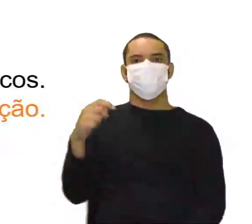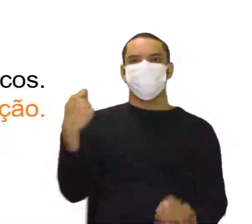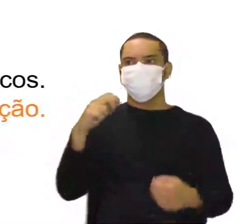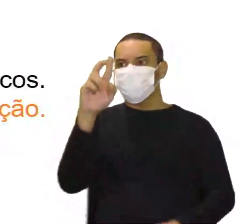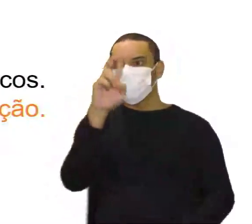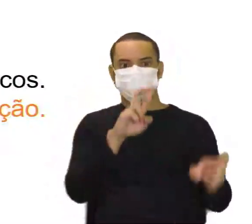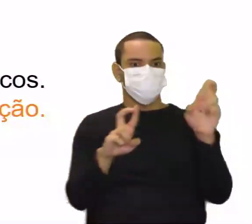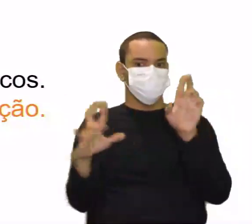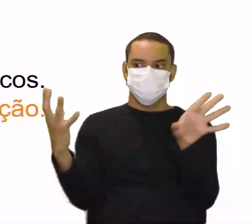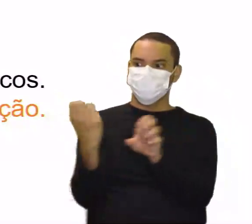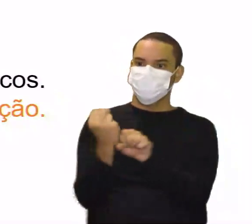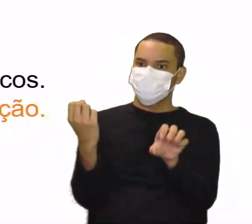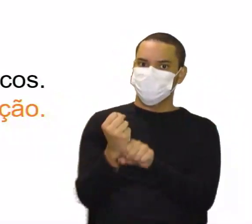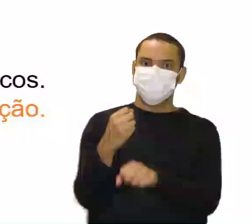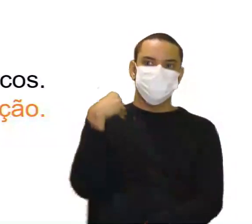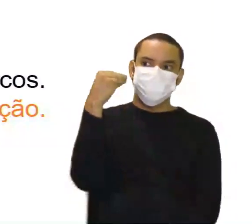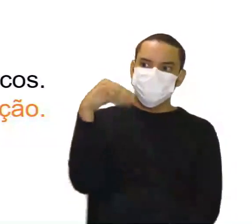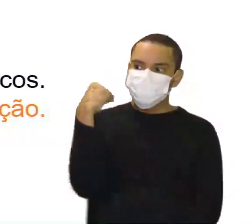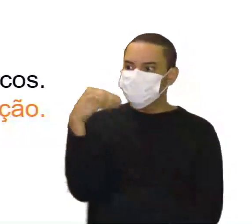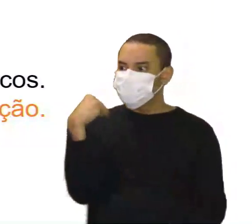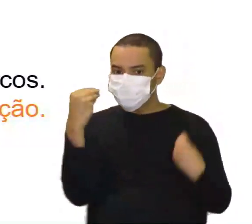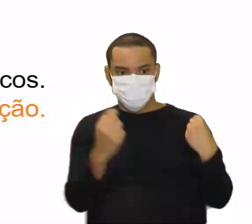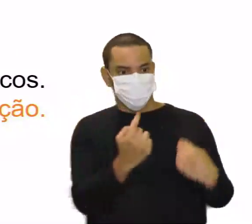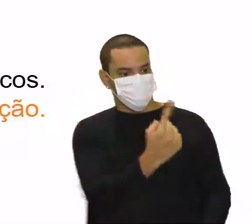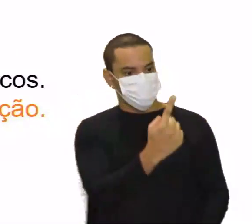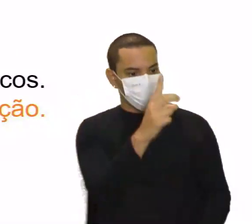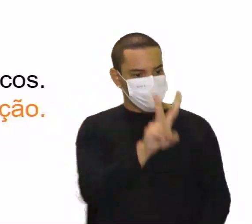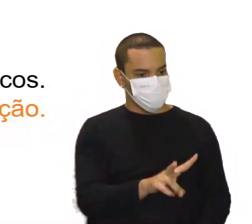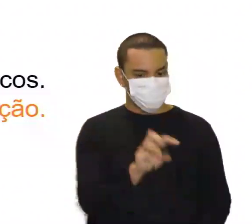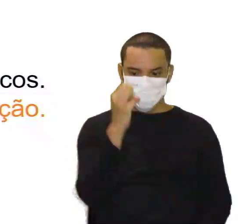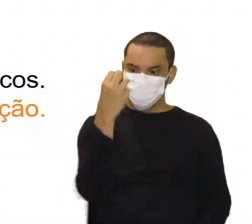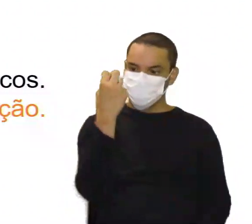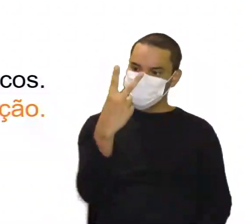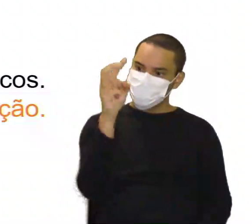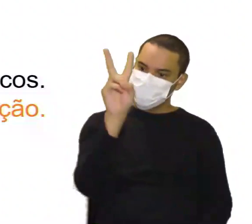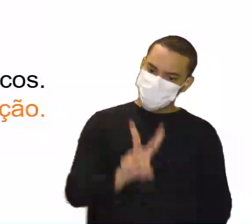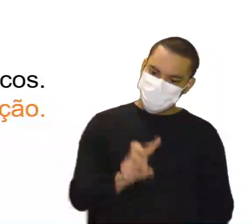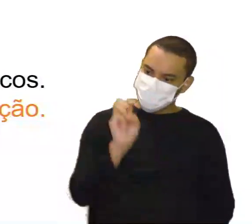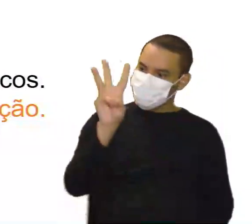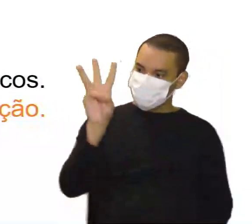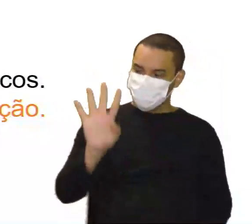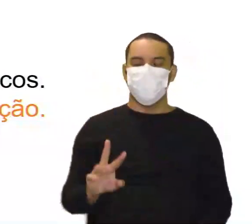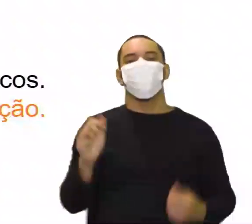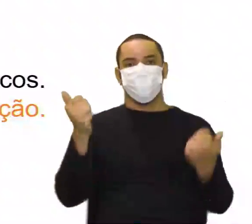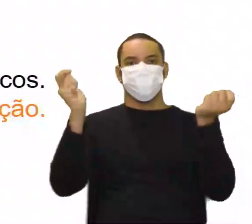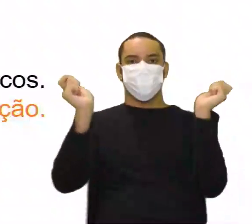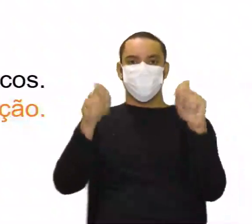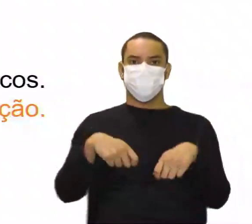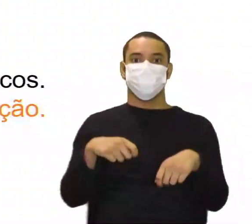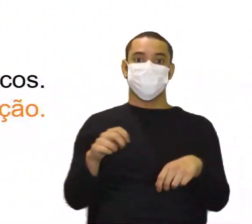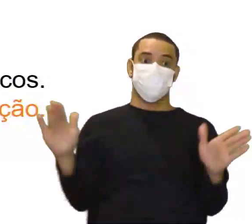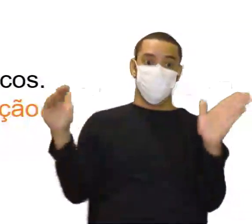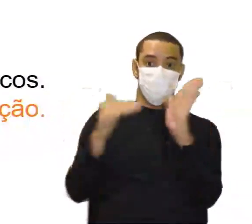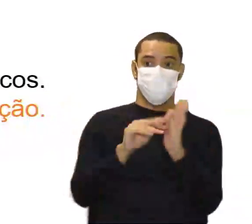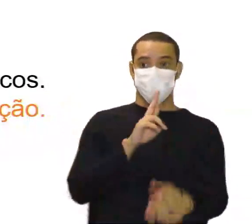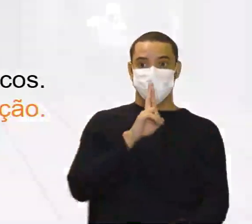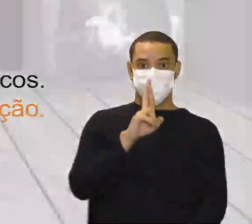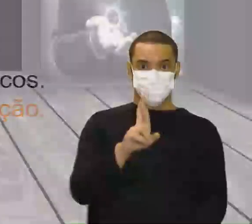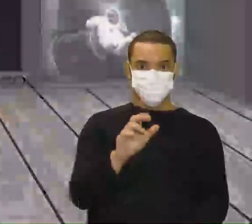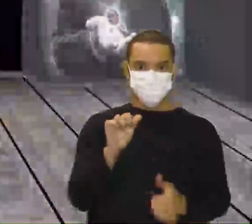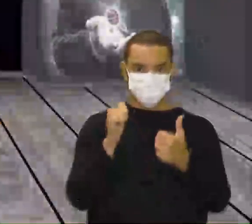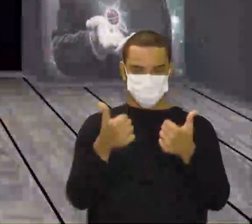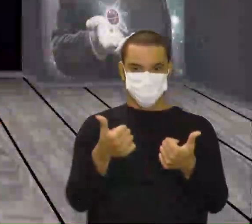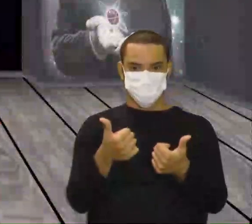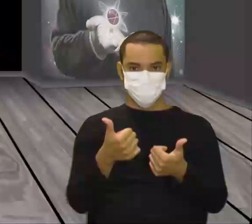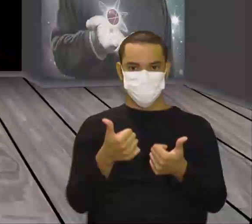Observar, fazer cálculos, experimentar várias e várias vezes até chegar no resultado. Então, pessoal, dá uma